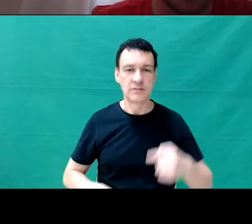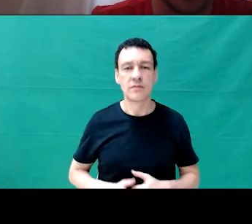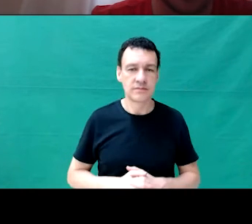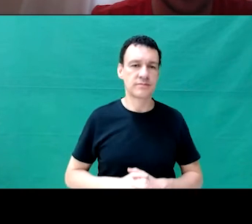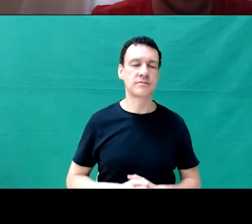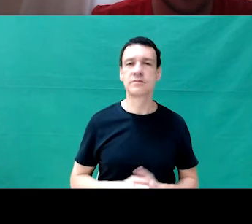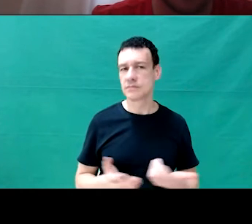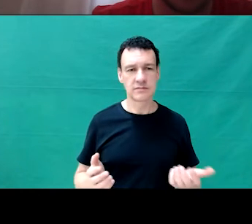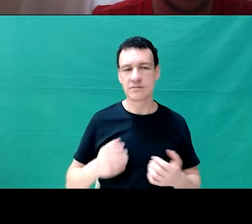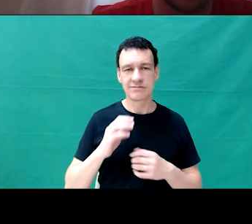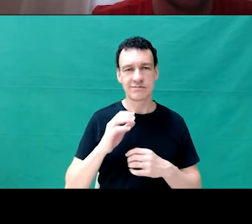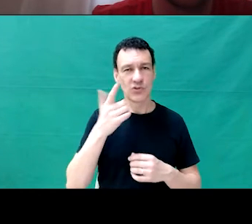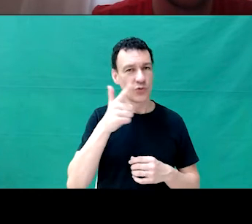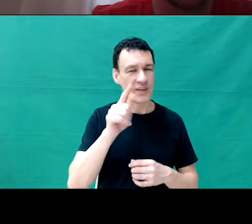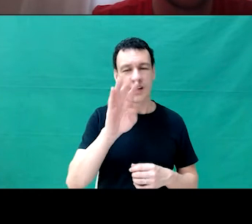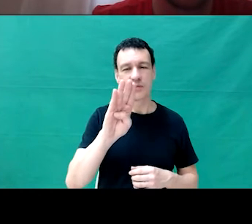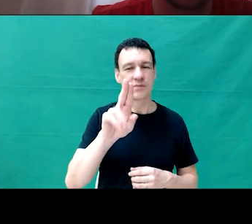site.